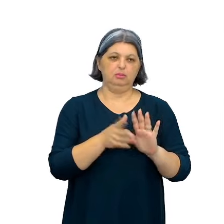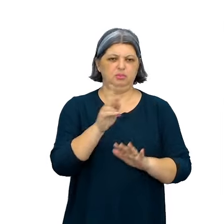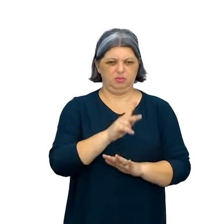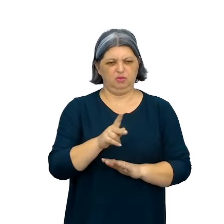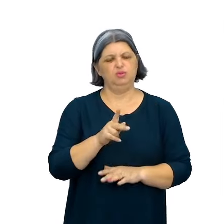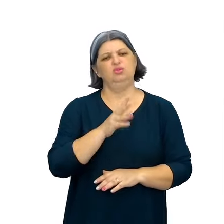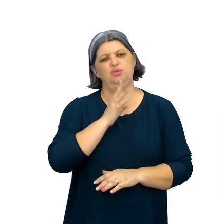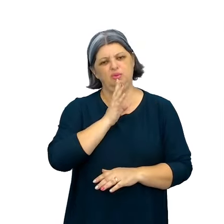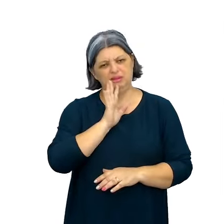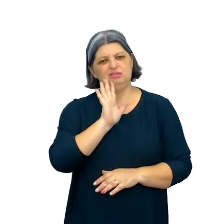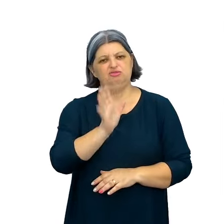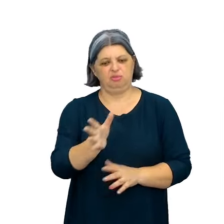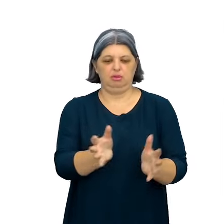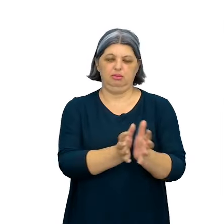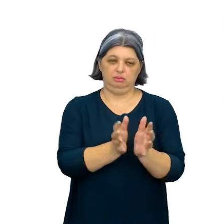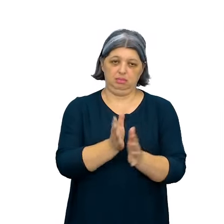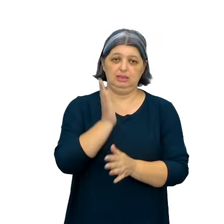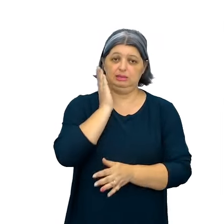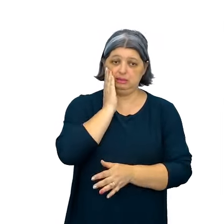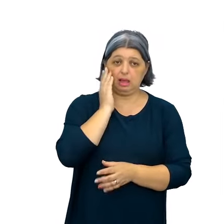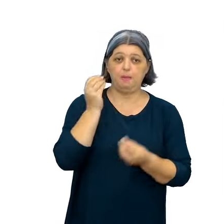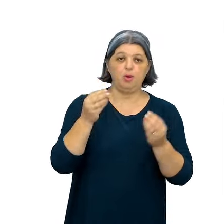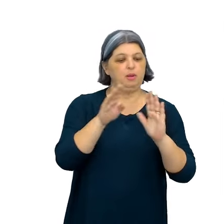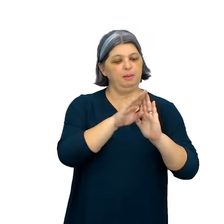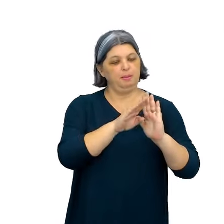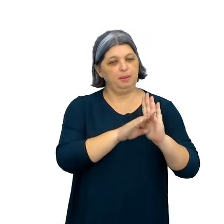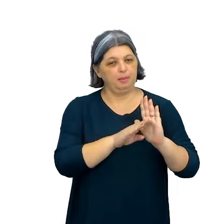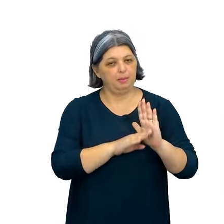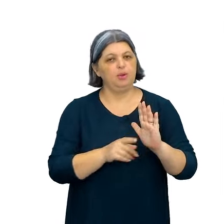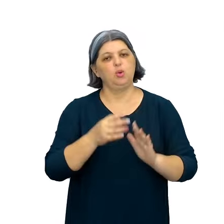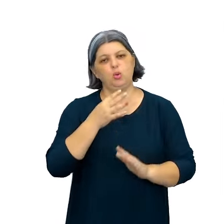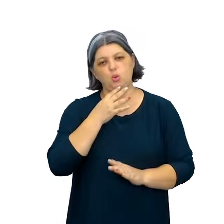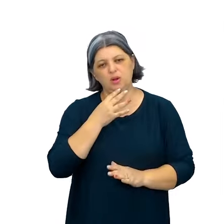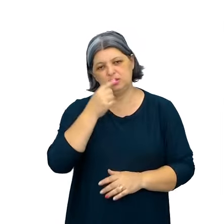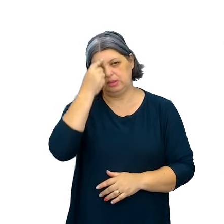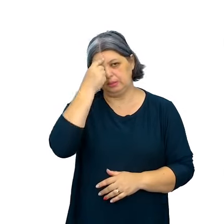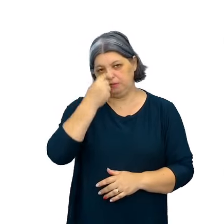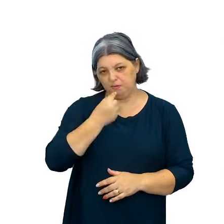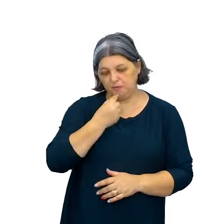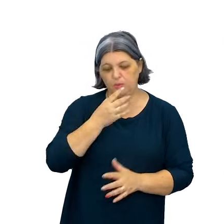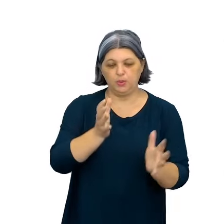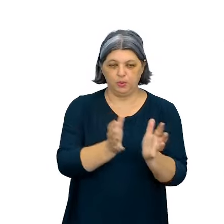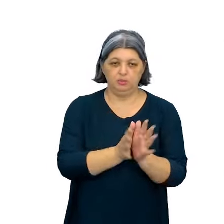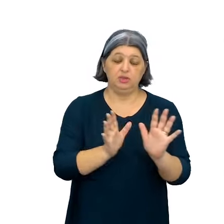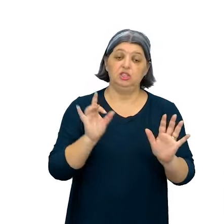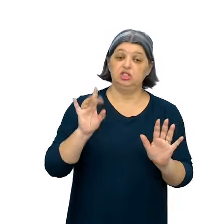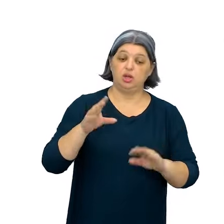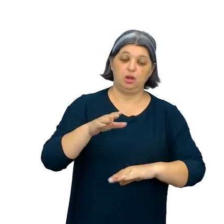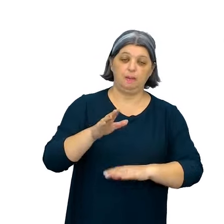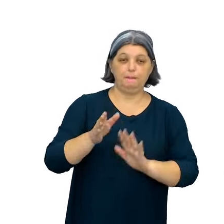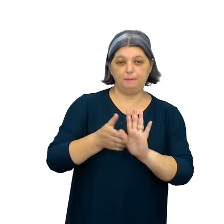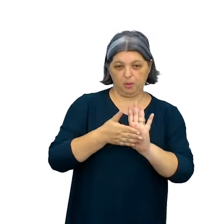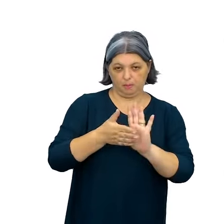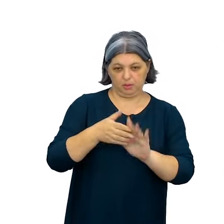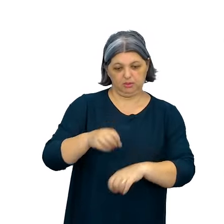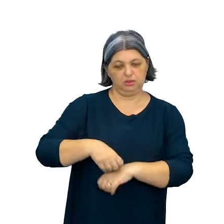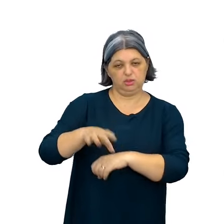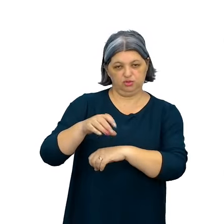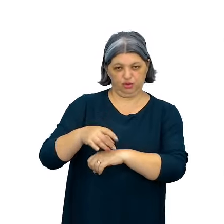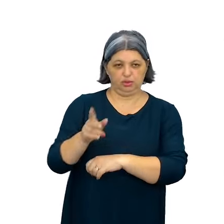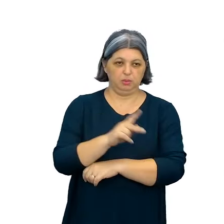sua turma, sabe o nível da turma, conhece o perfil da turma, então são propostas que a gente faz aqui,